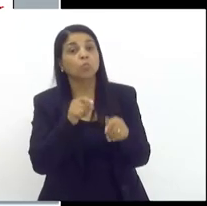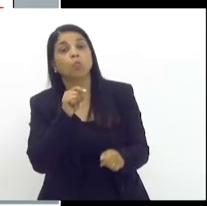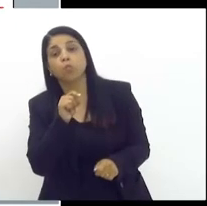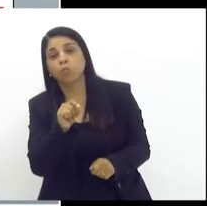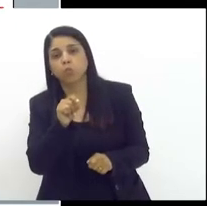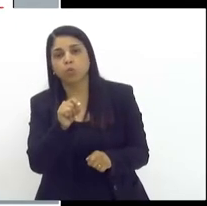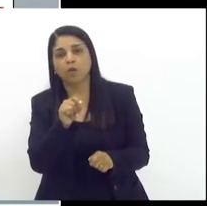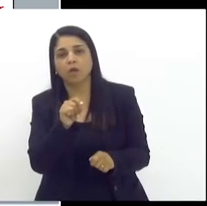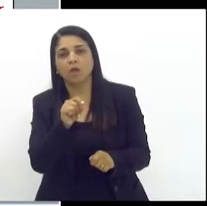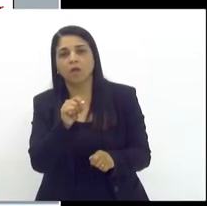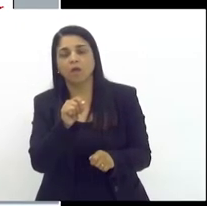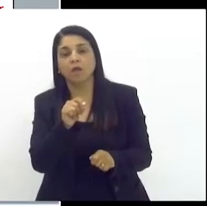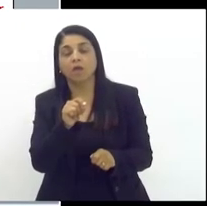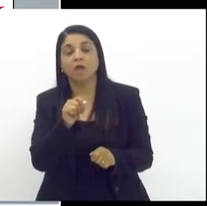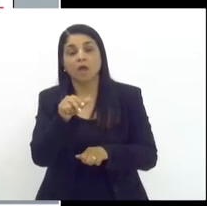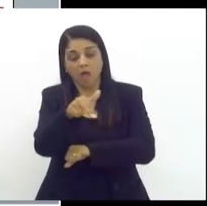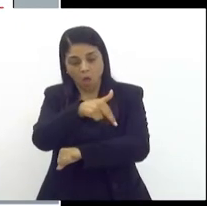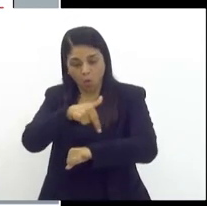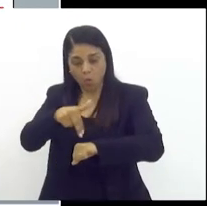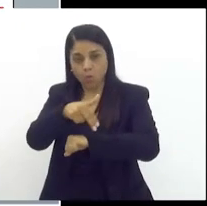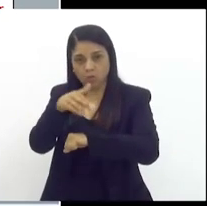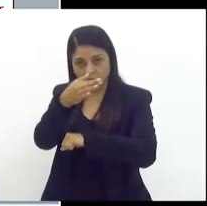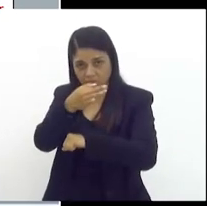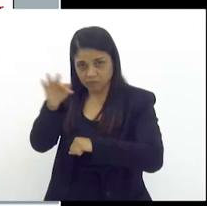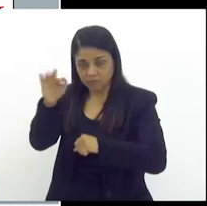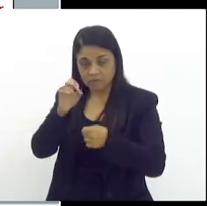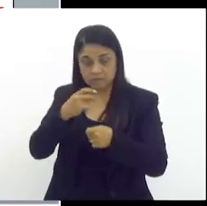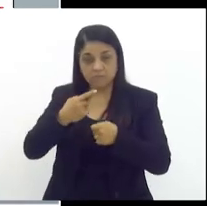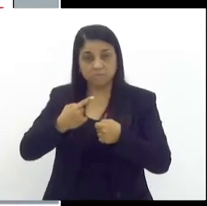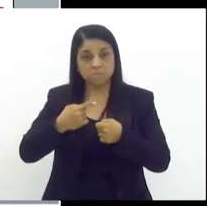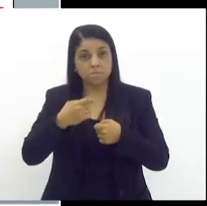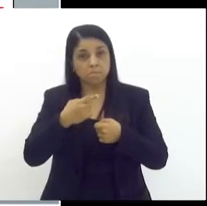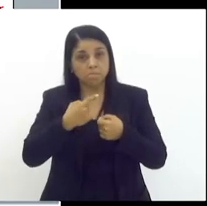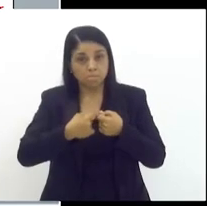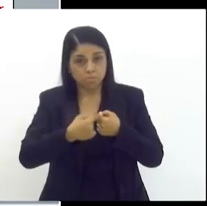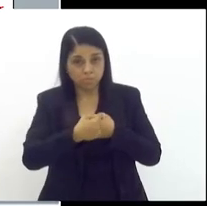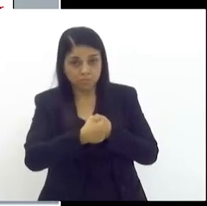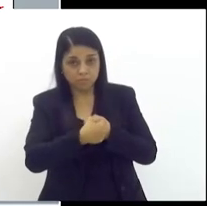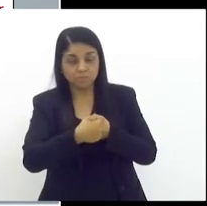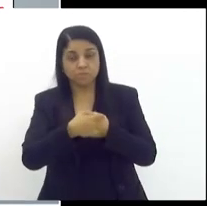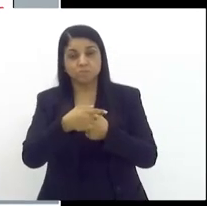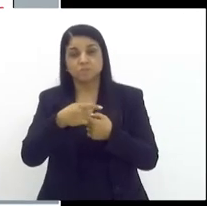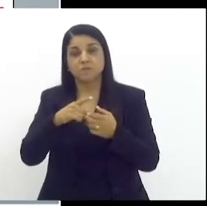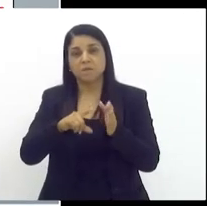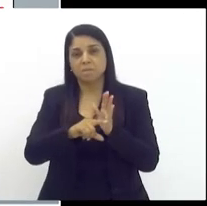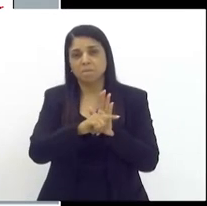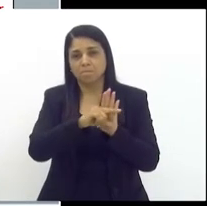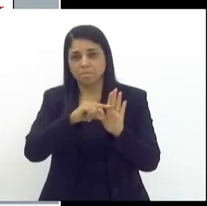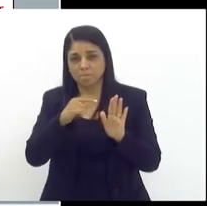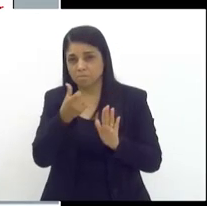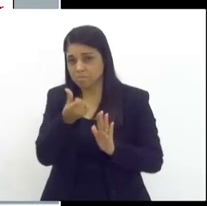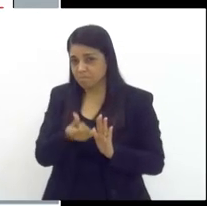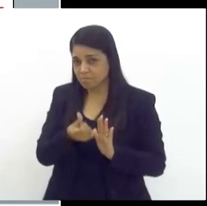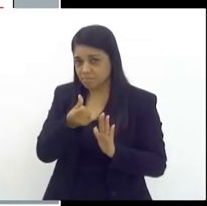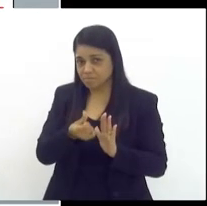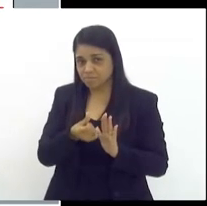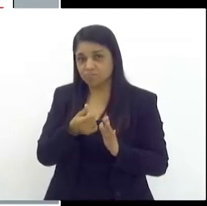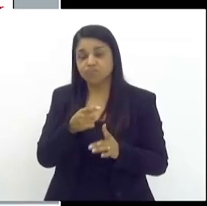é vedado da União se está Distrito Federal esse municípios parágrafo sexto da Super